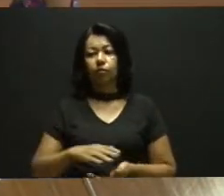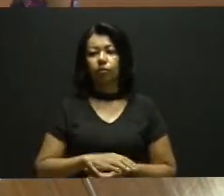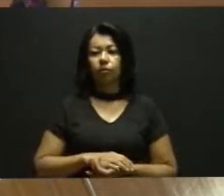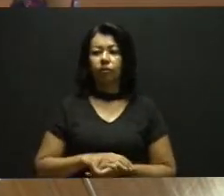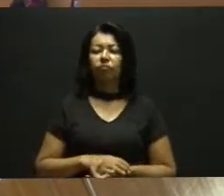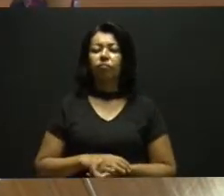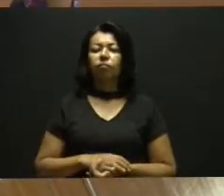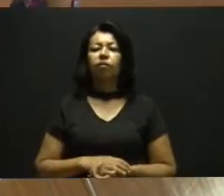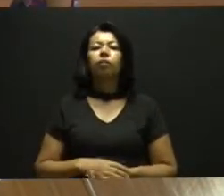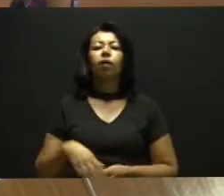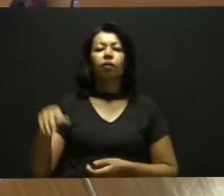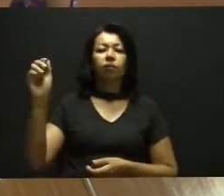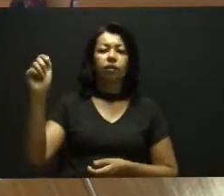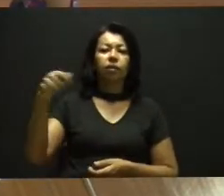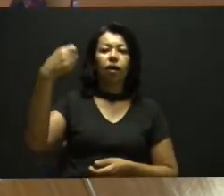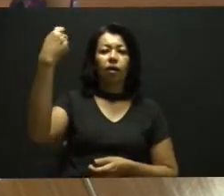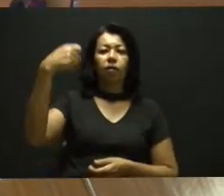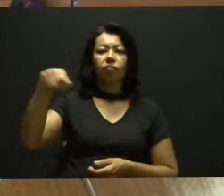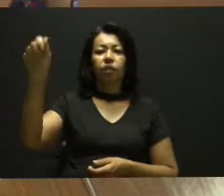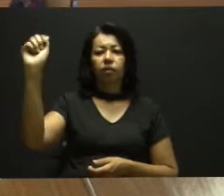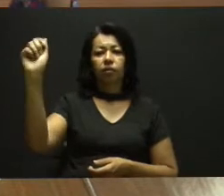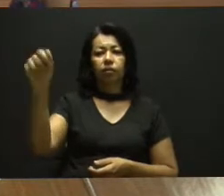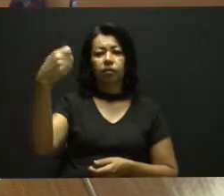a visão